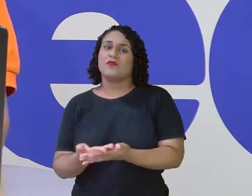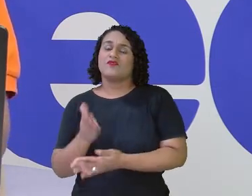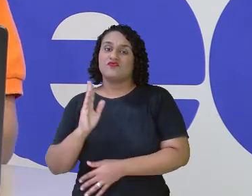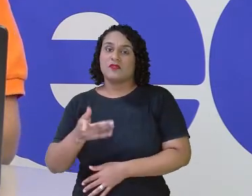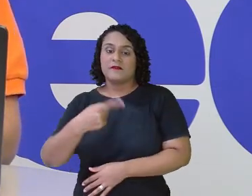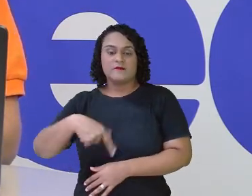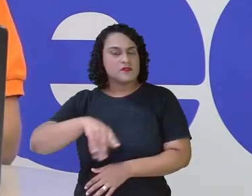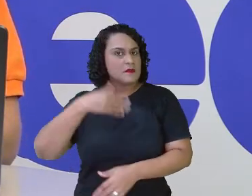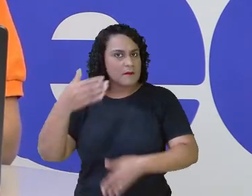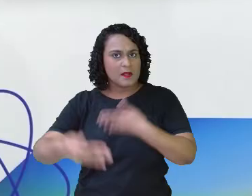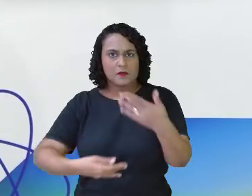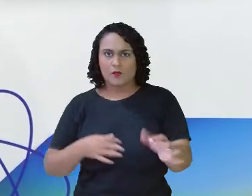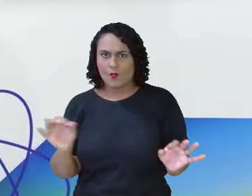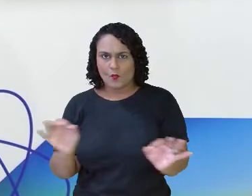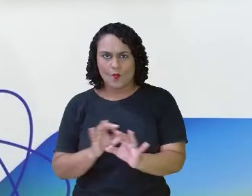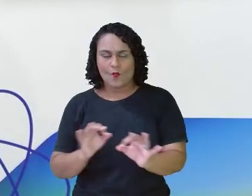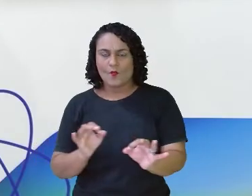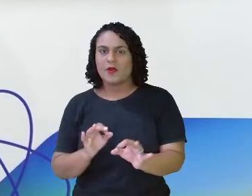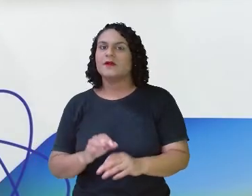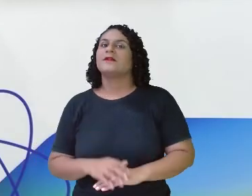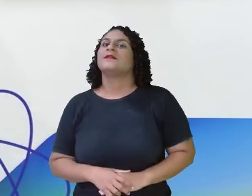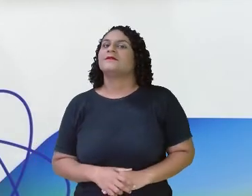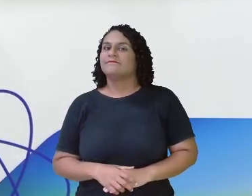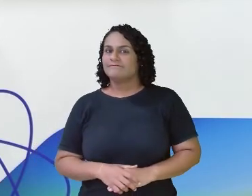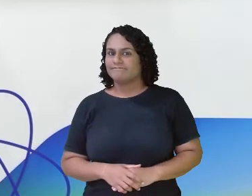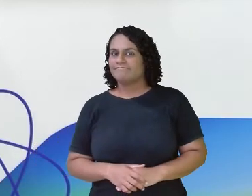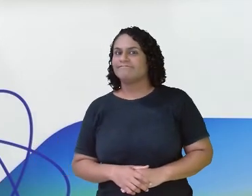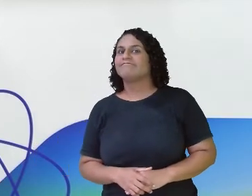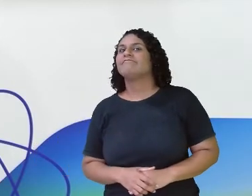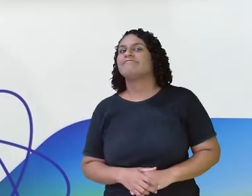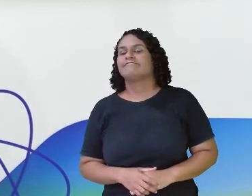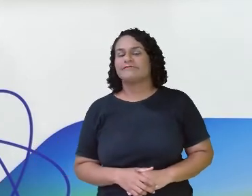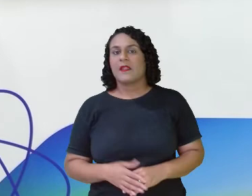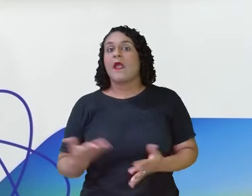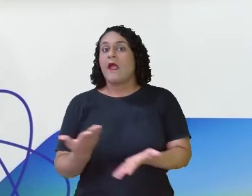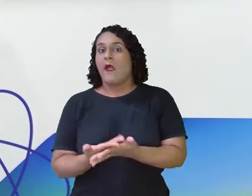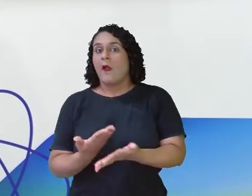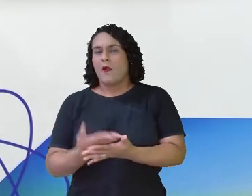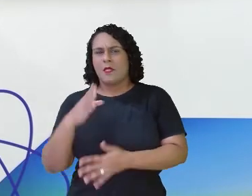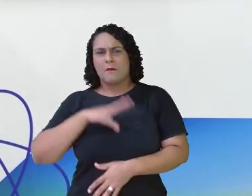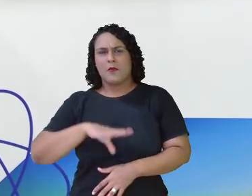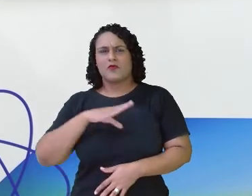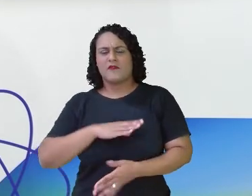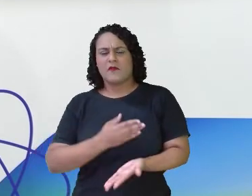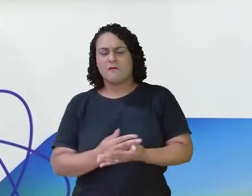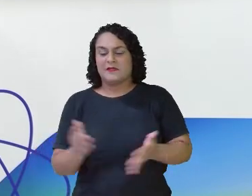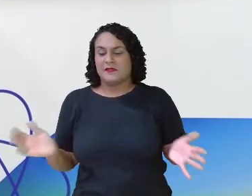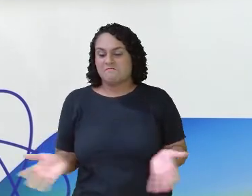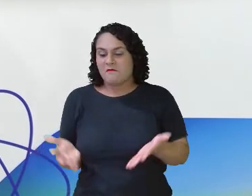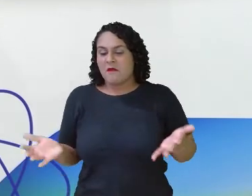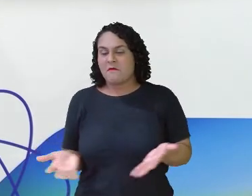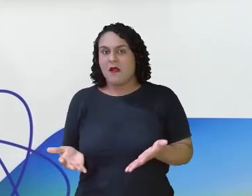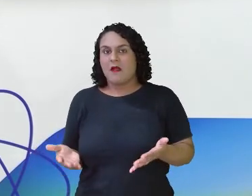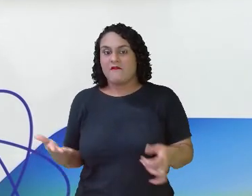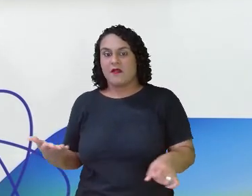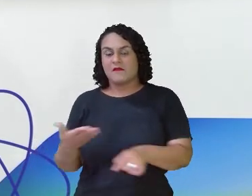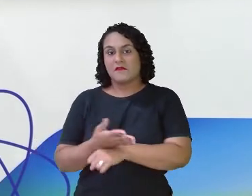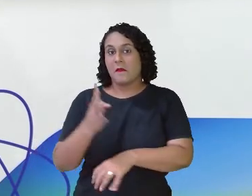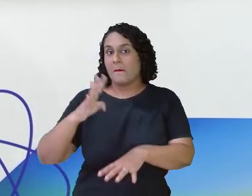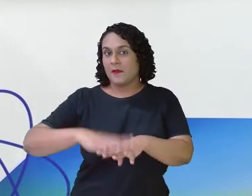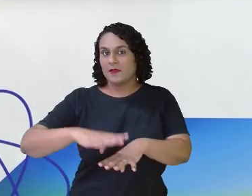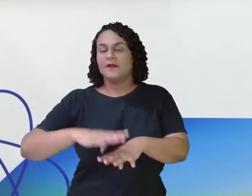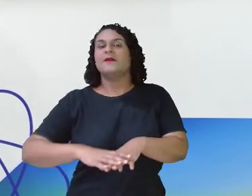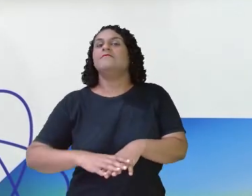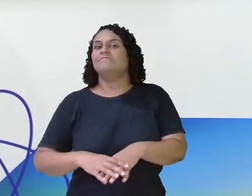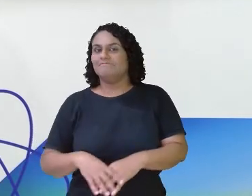participaram. Mas eu acredito que, como disse sempre, na aula de português é o esquenta para chegar na aula de matemática pegando fogo. A professora Kedma tem surpresa